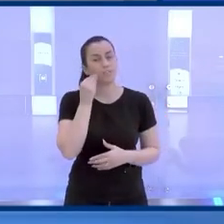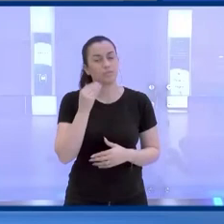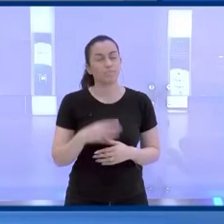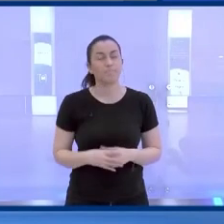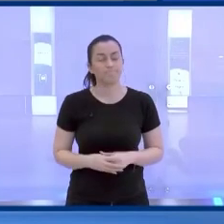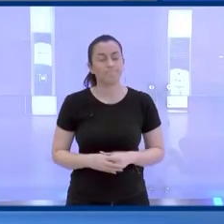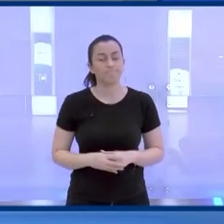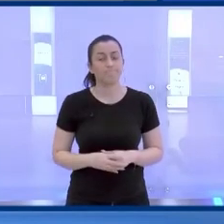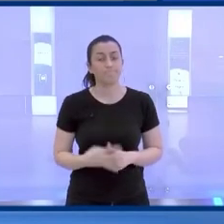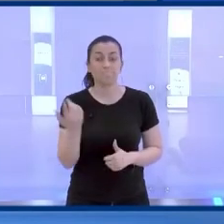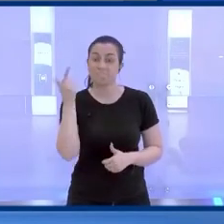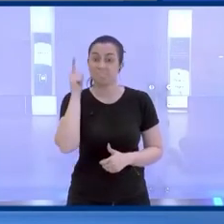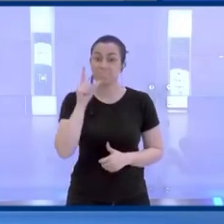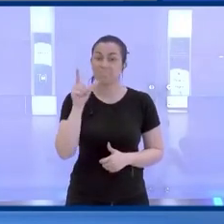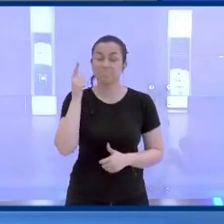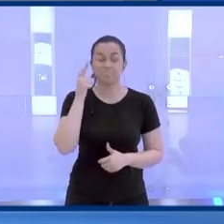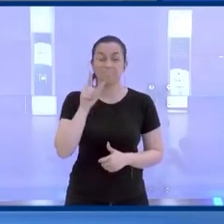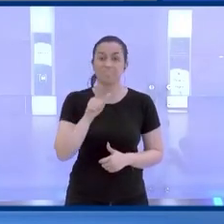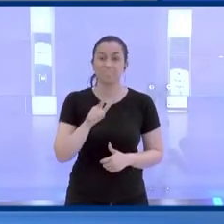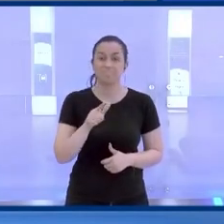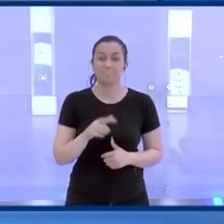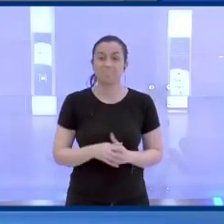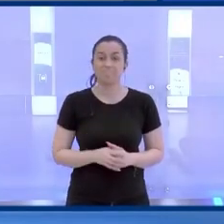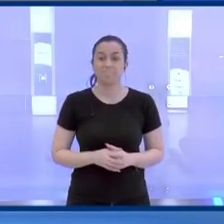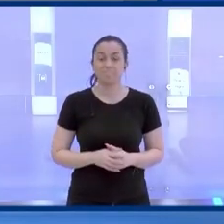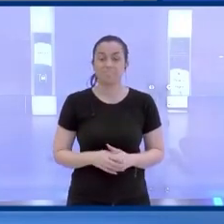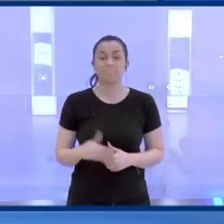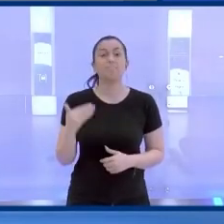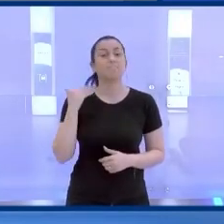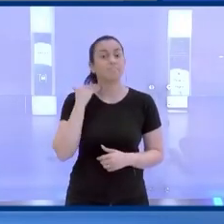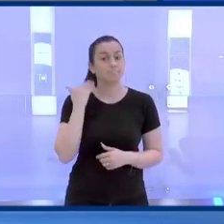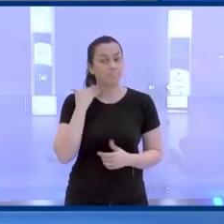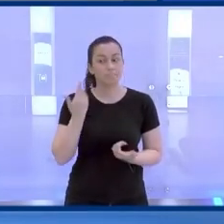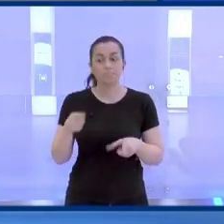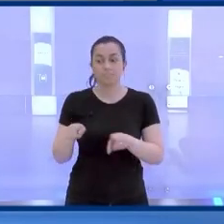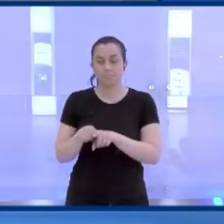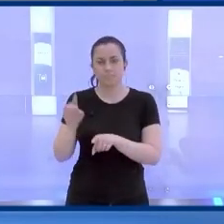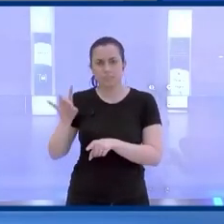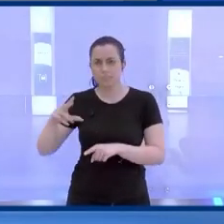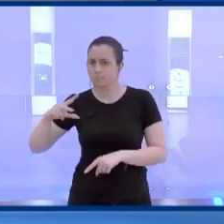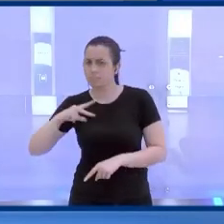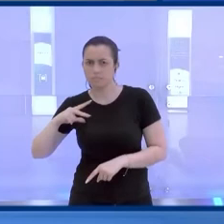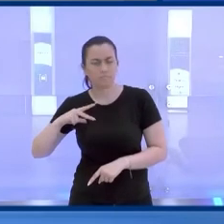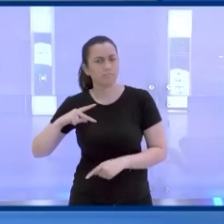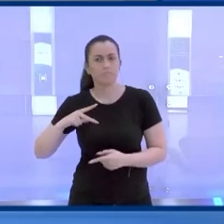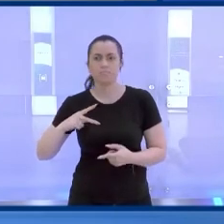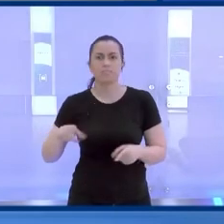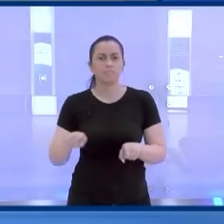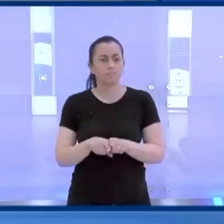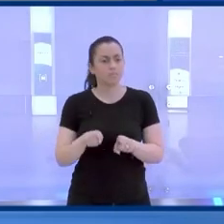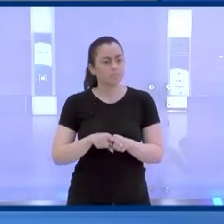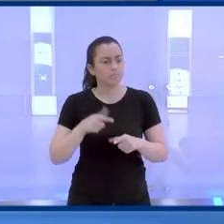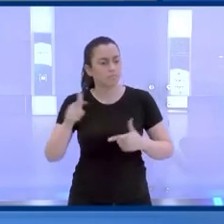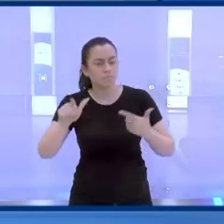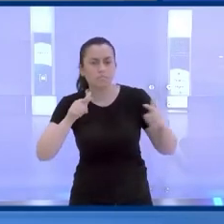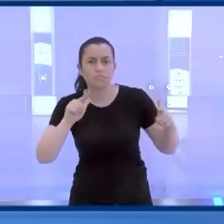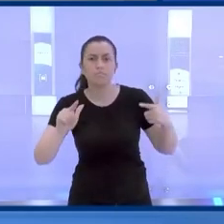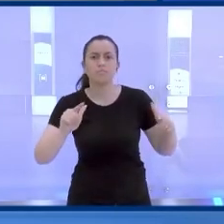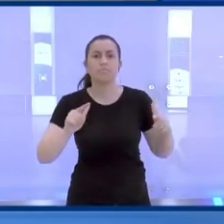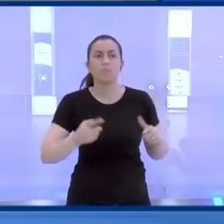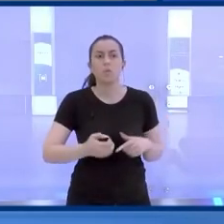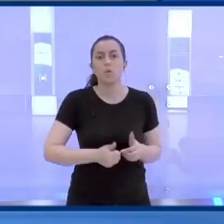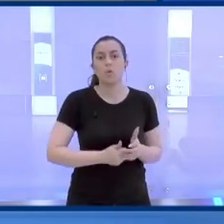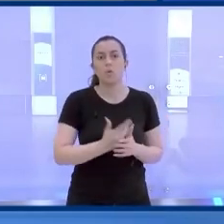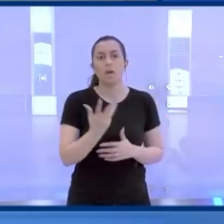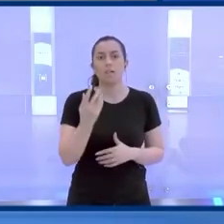Estamos conseguindo fazer isso. O banco, além das privatizações, só em concessões de infraestrutura, nós temos quase